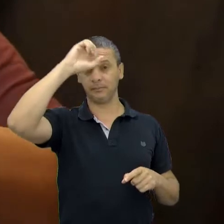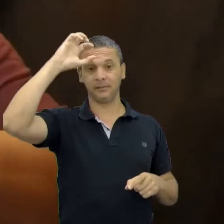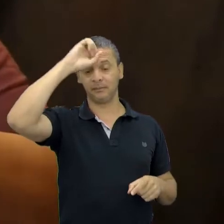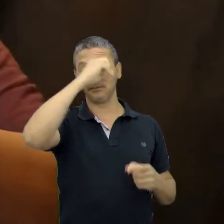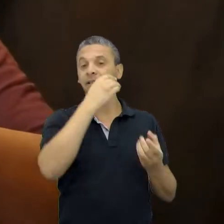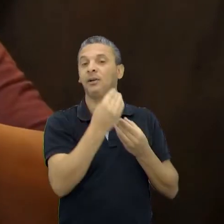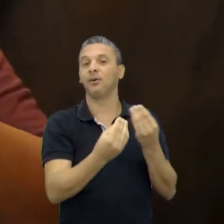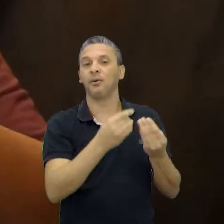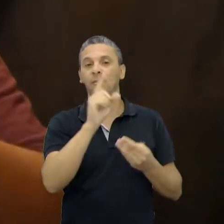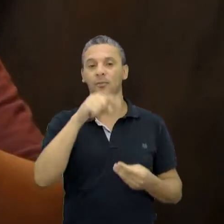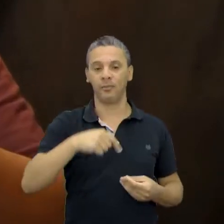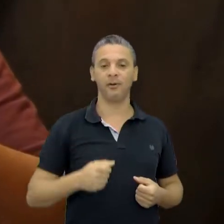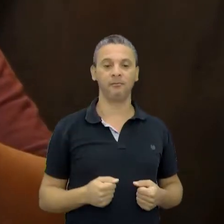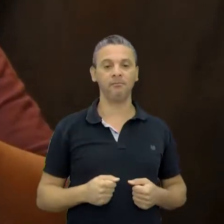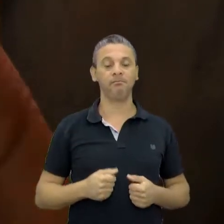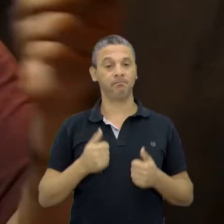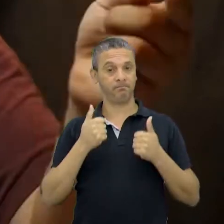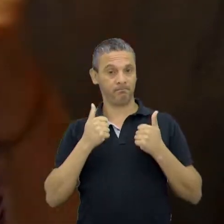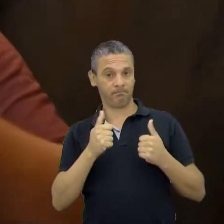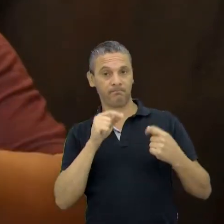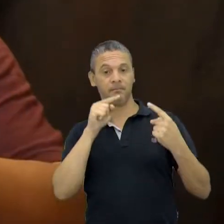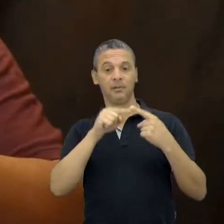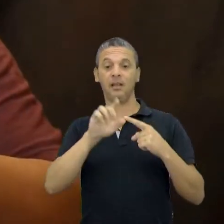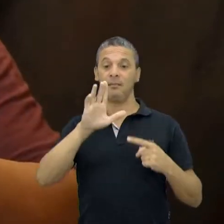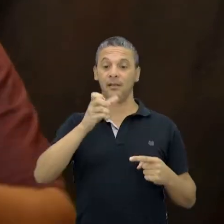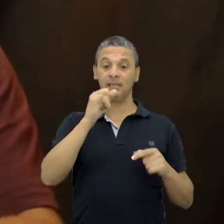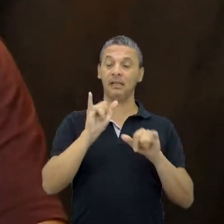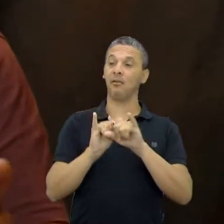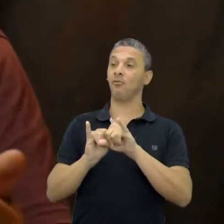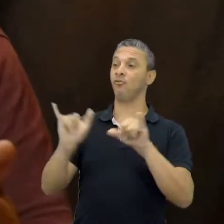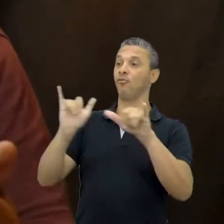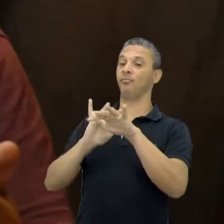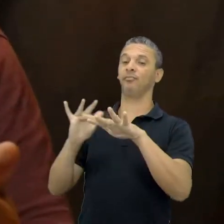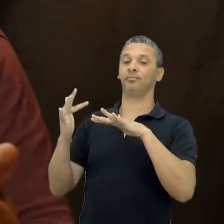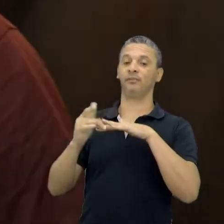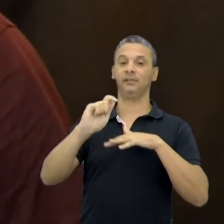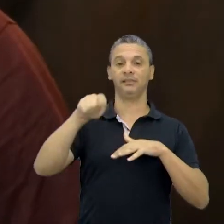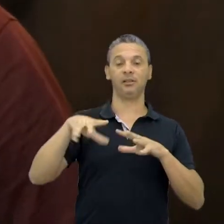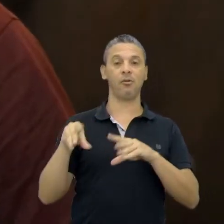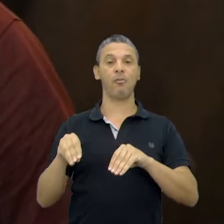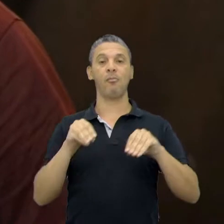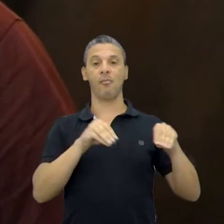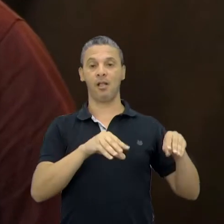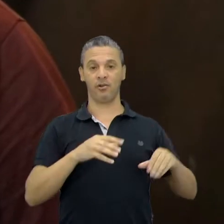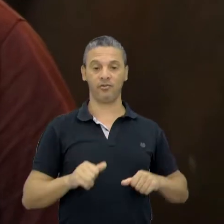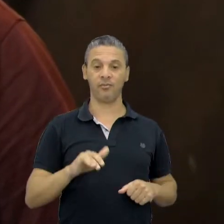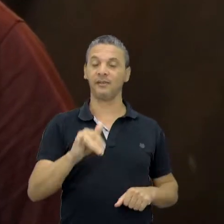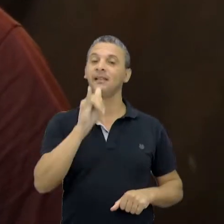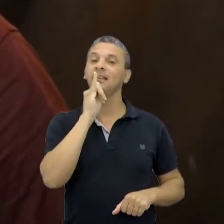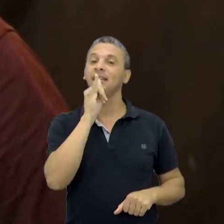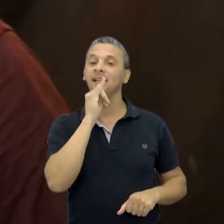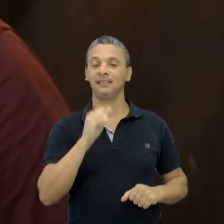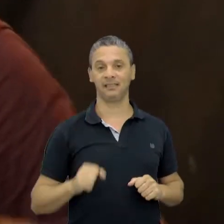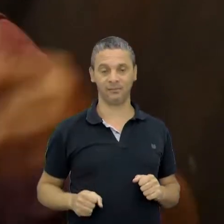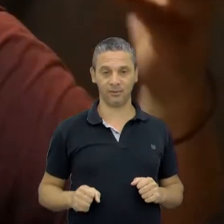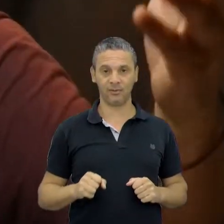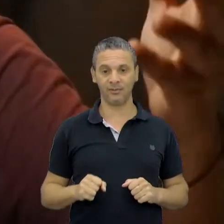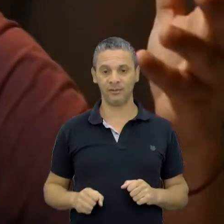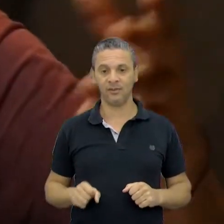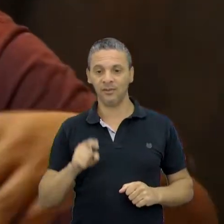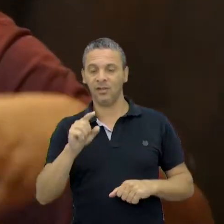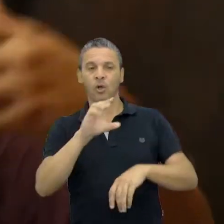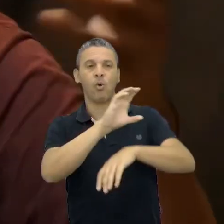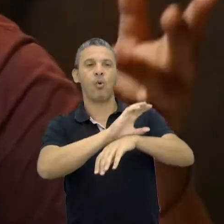dela. Fantástico, maravilha. Mas se você publicar, é plágio. Mas, por exemplo, se você faz um curso